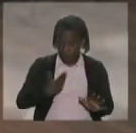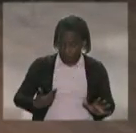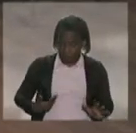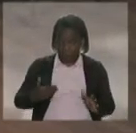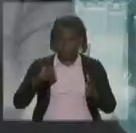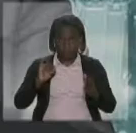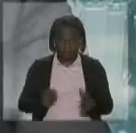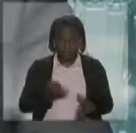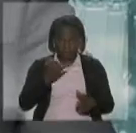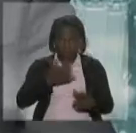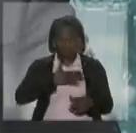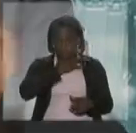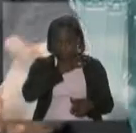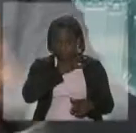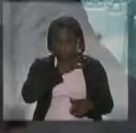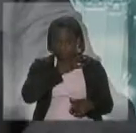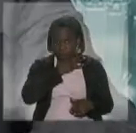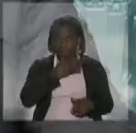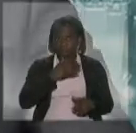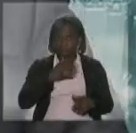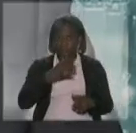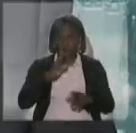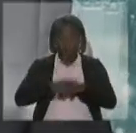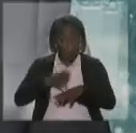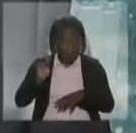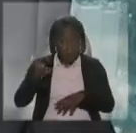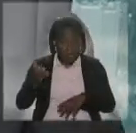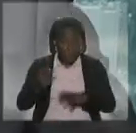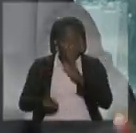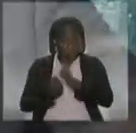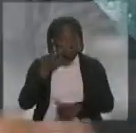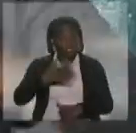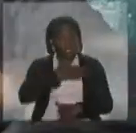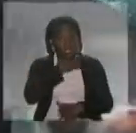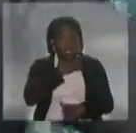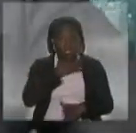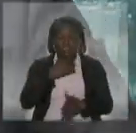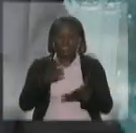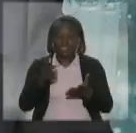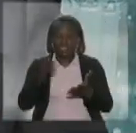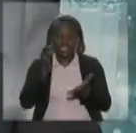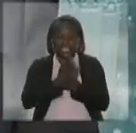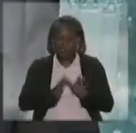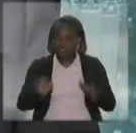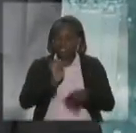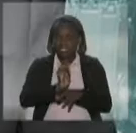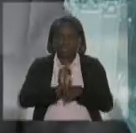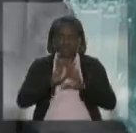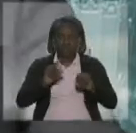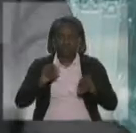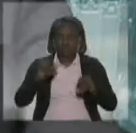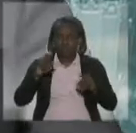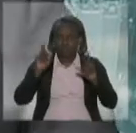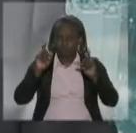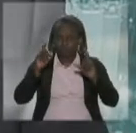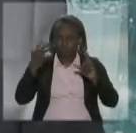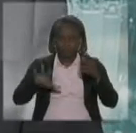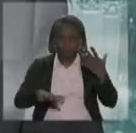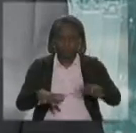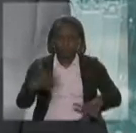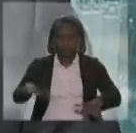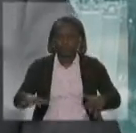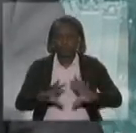a crise criada pelo próprio governo para desmontar de vez o estado que vêm desmontando